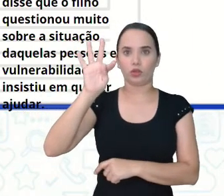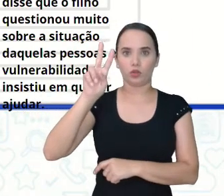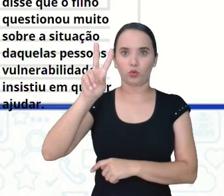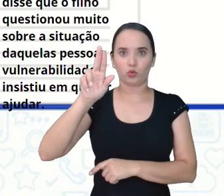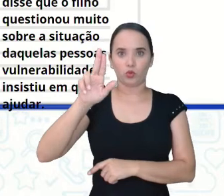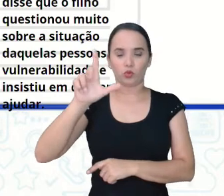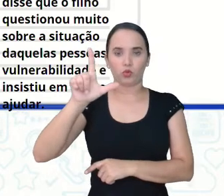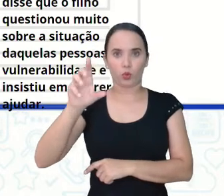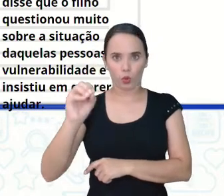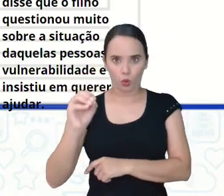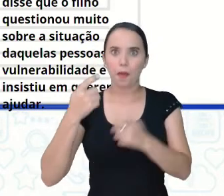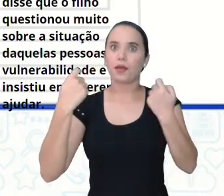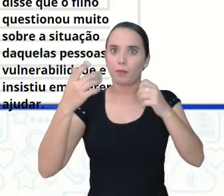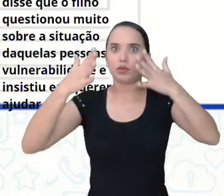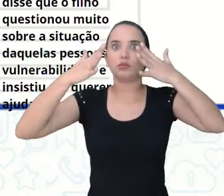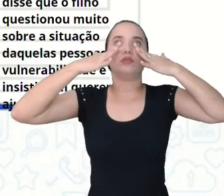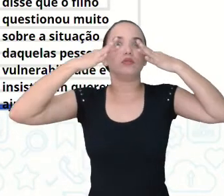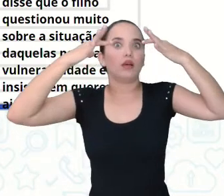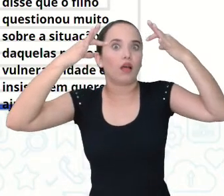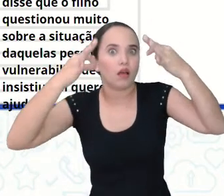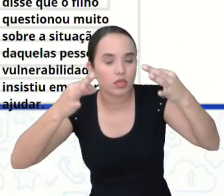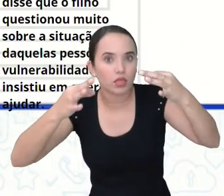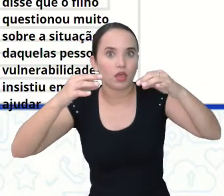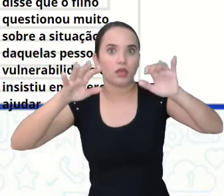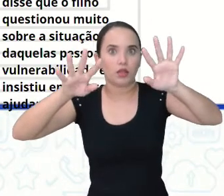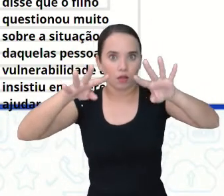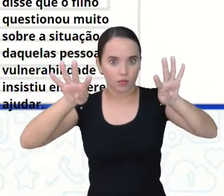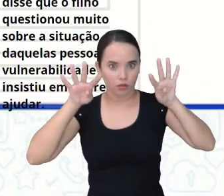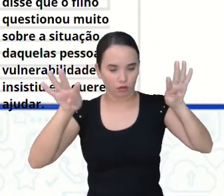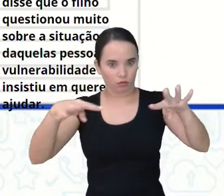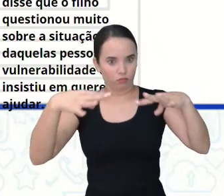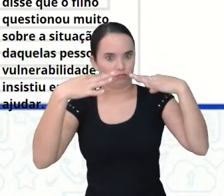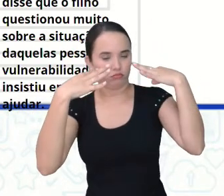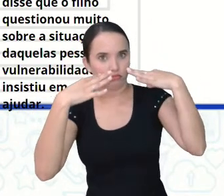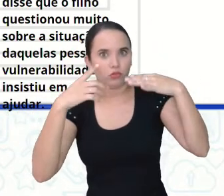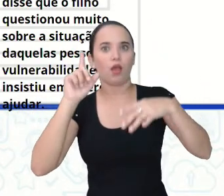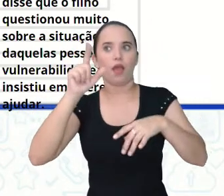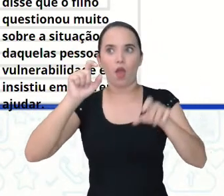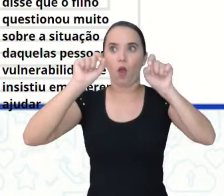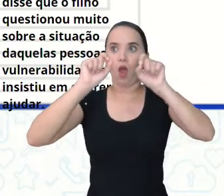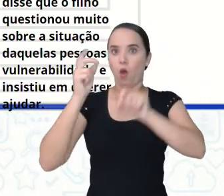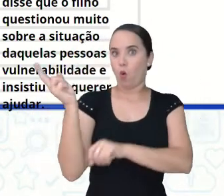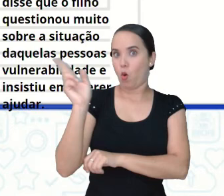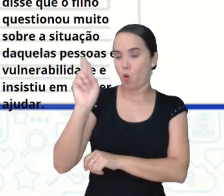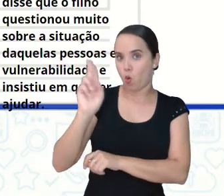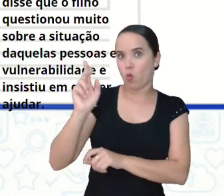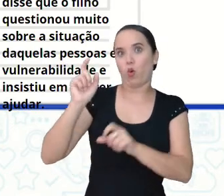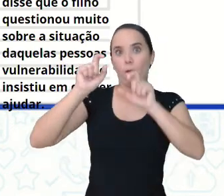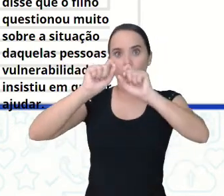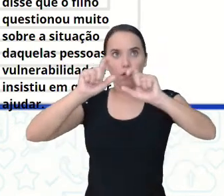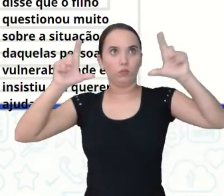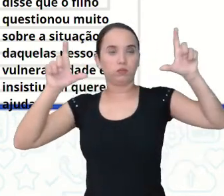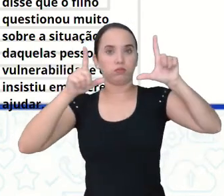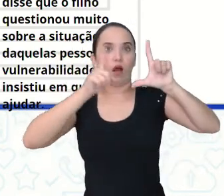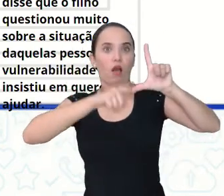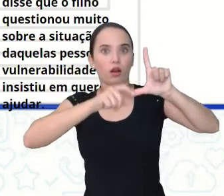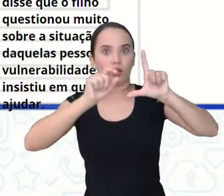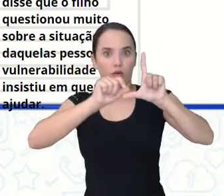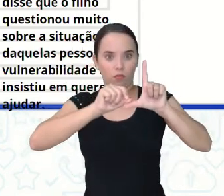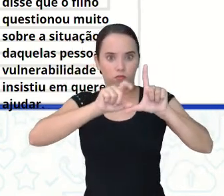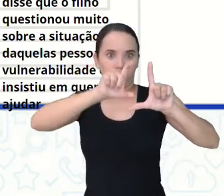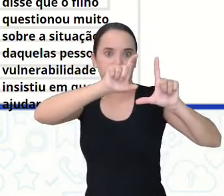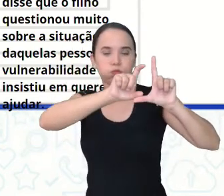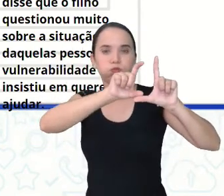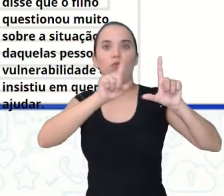chamar a atenção. Então, ele está com a letra maior, ele está mais escuro, em negrito, como a gente diz. E a